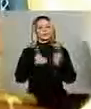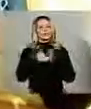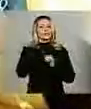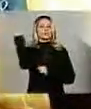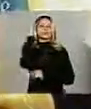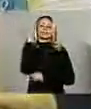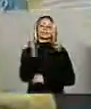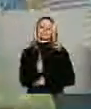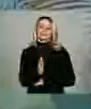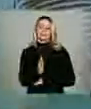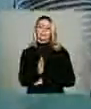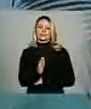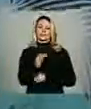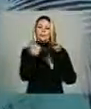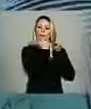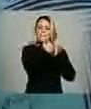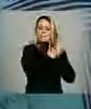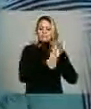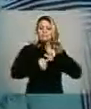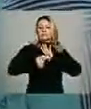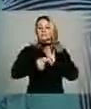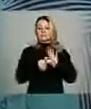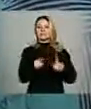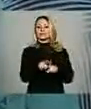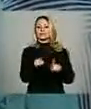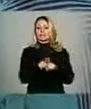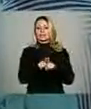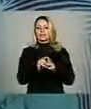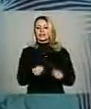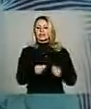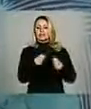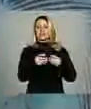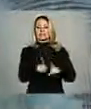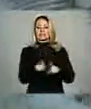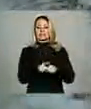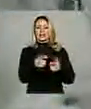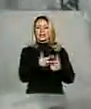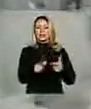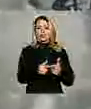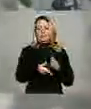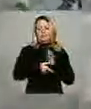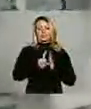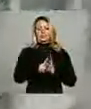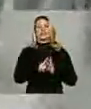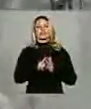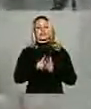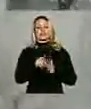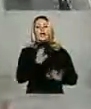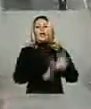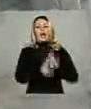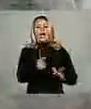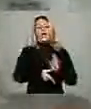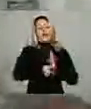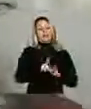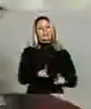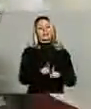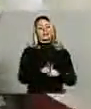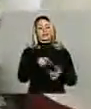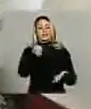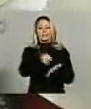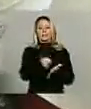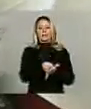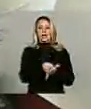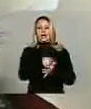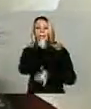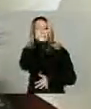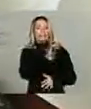território nacional. O programa oferece, além do diagnóstico precoce, tratamento gratuito das doenças. A